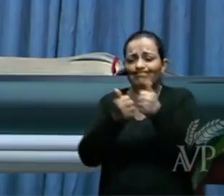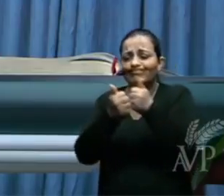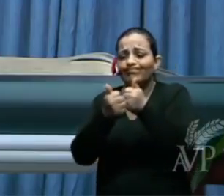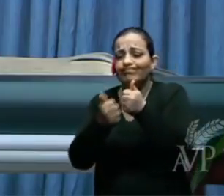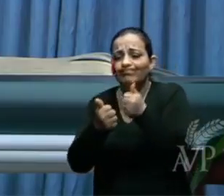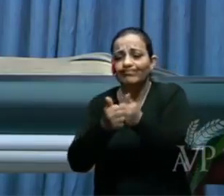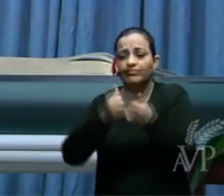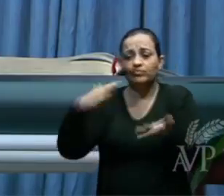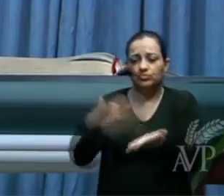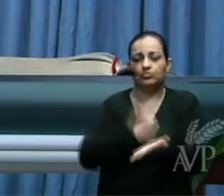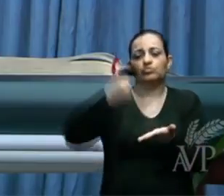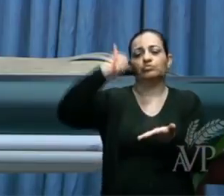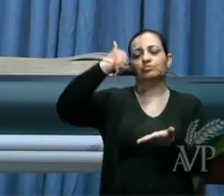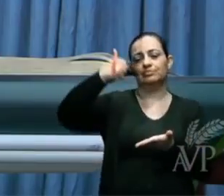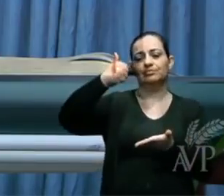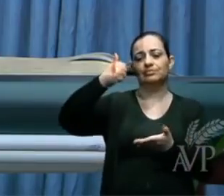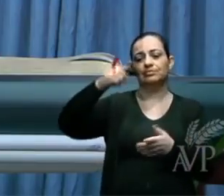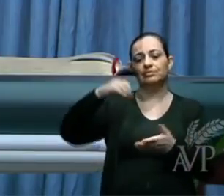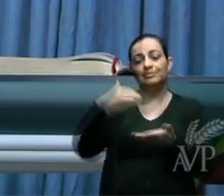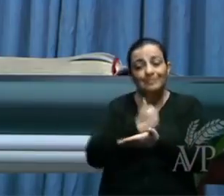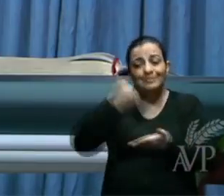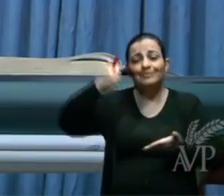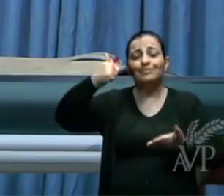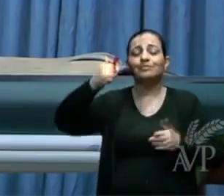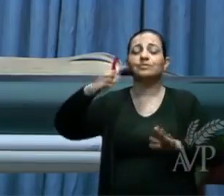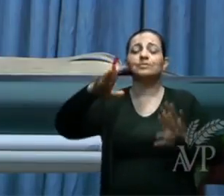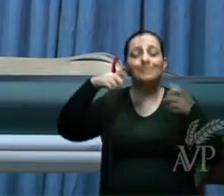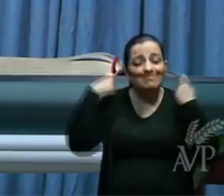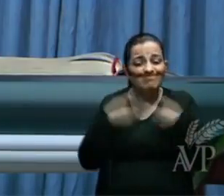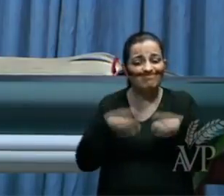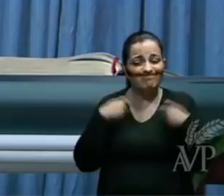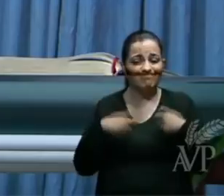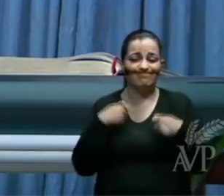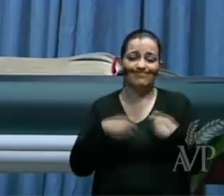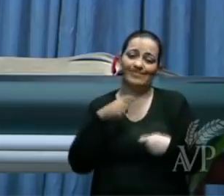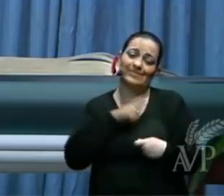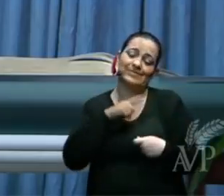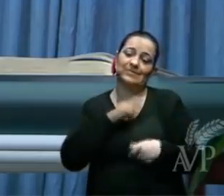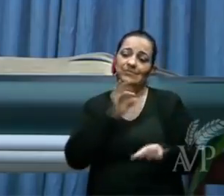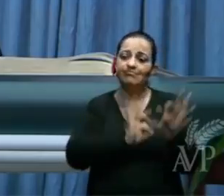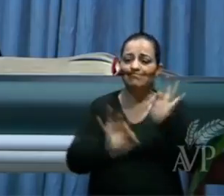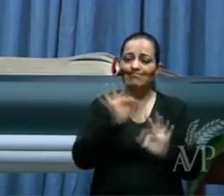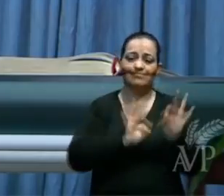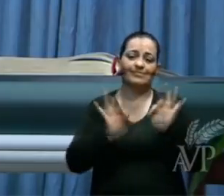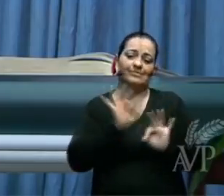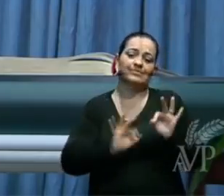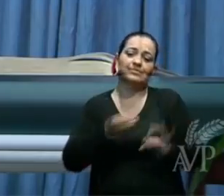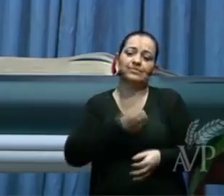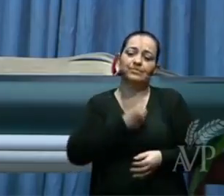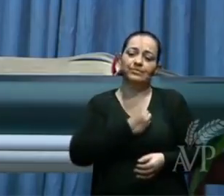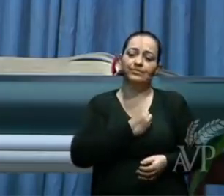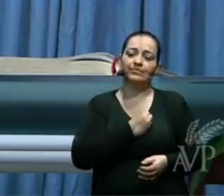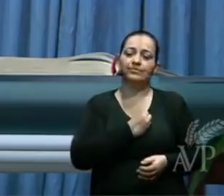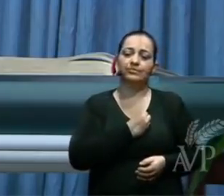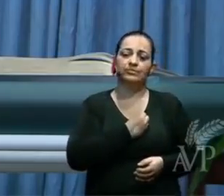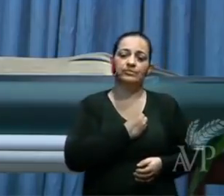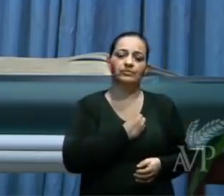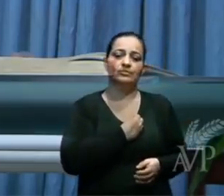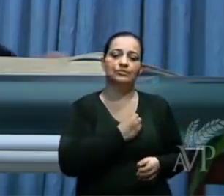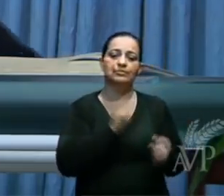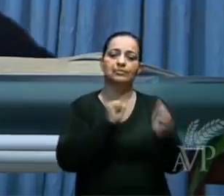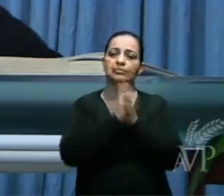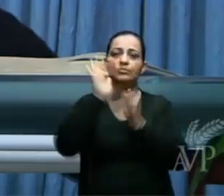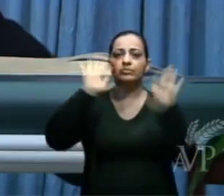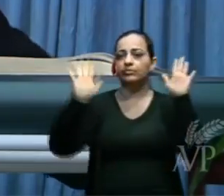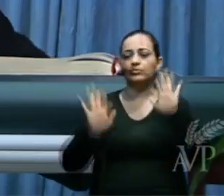deus o arrebatamento e é necessário que haja uma preparação aleluias